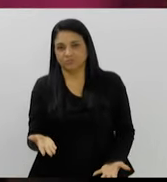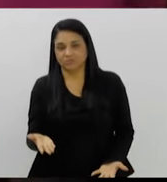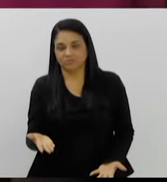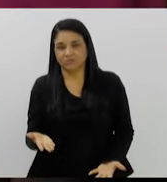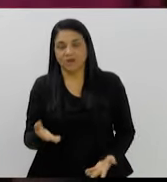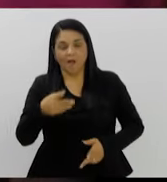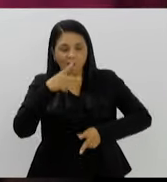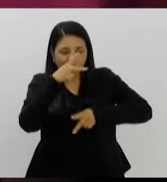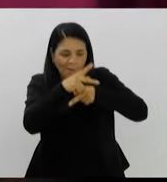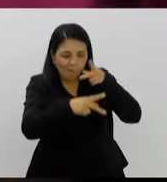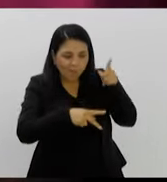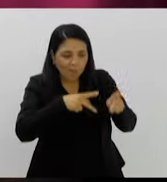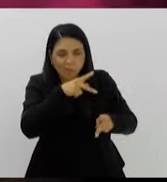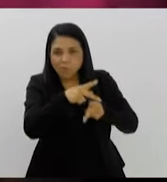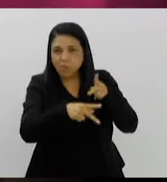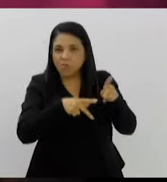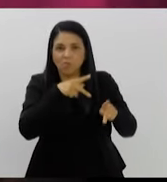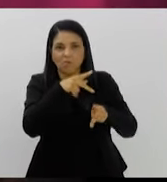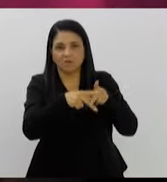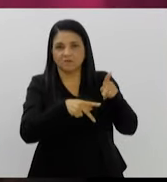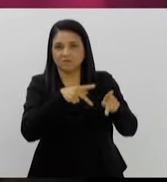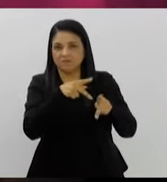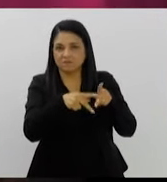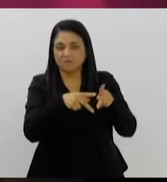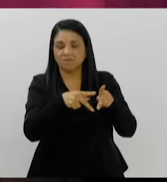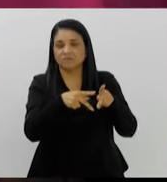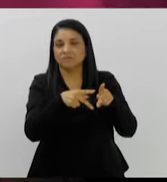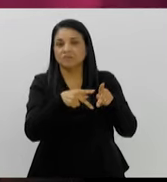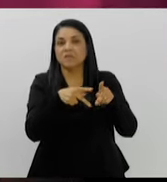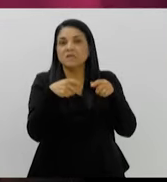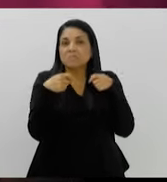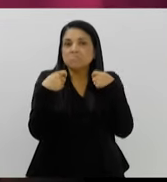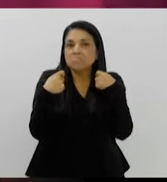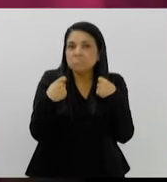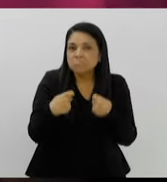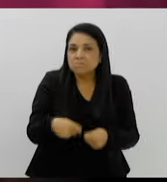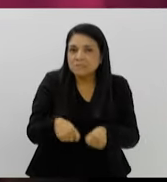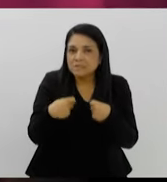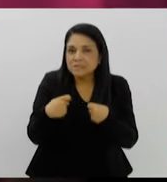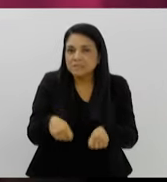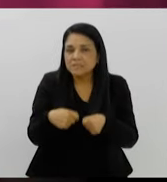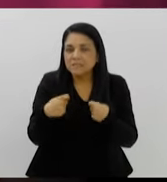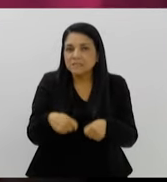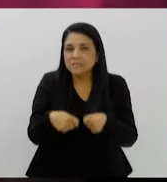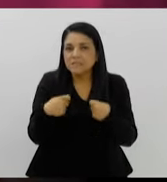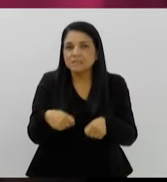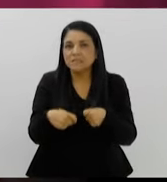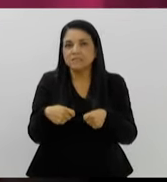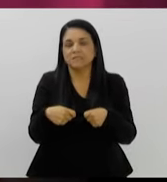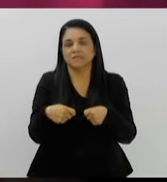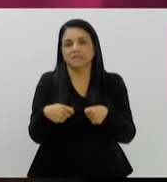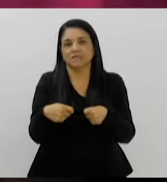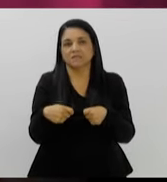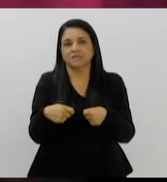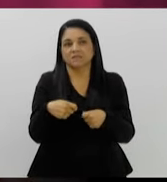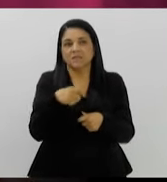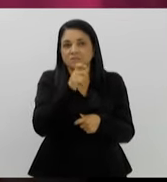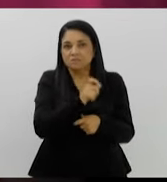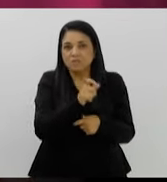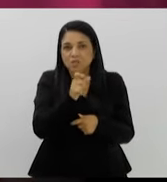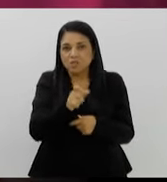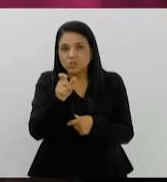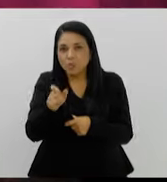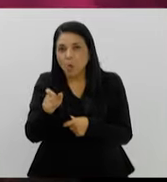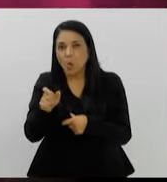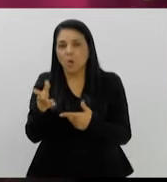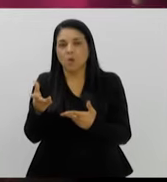população que deveria contar né com os aqueles que servem ao